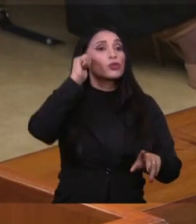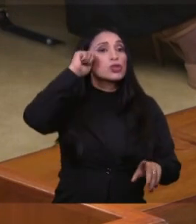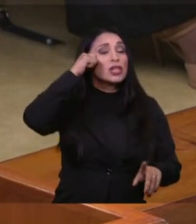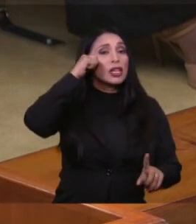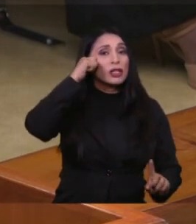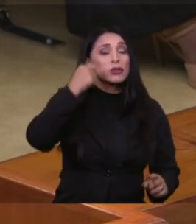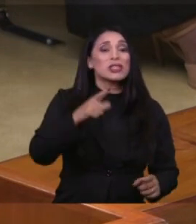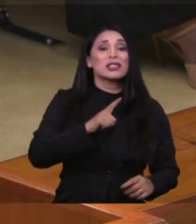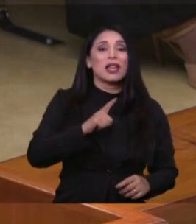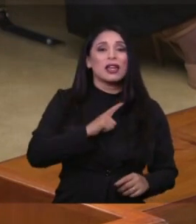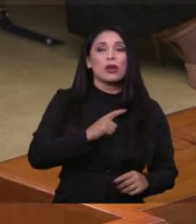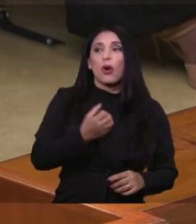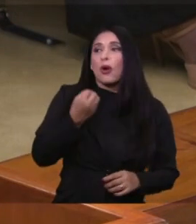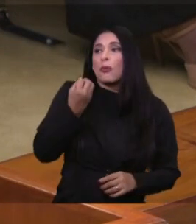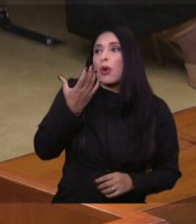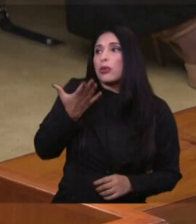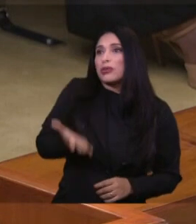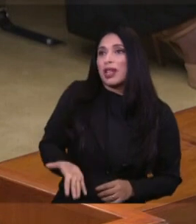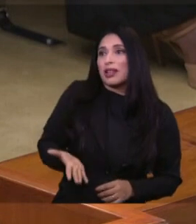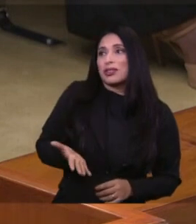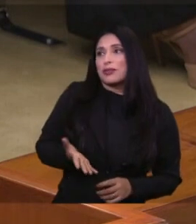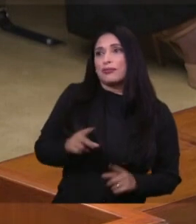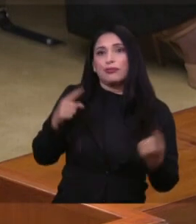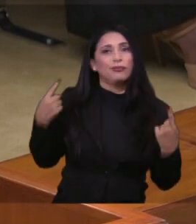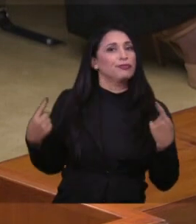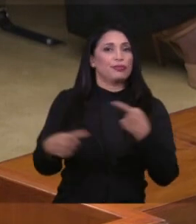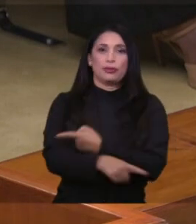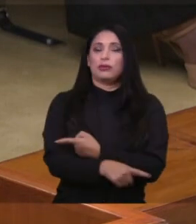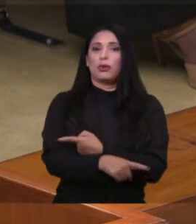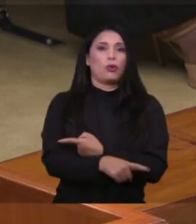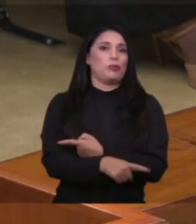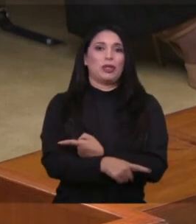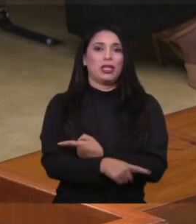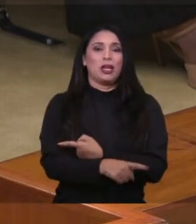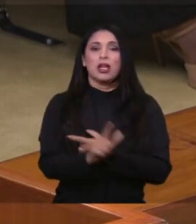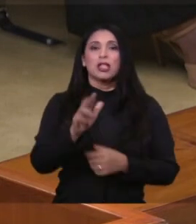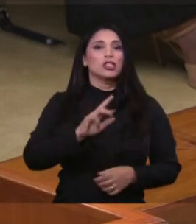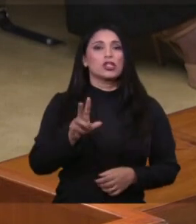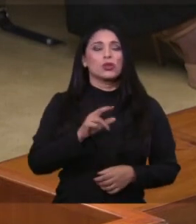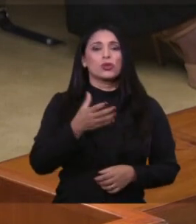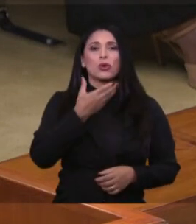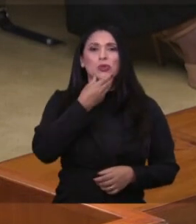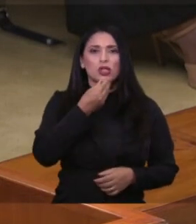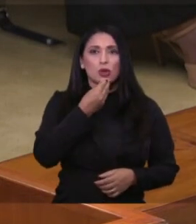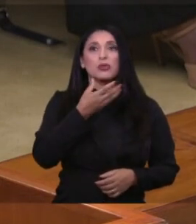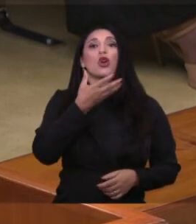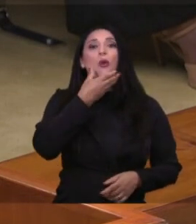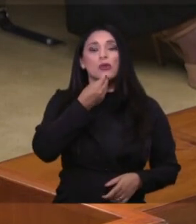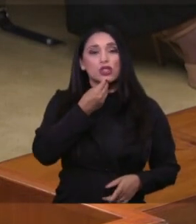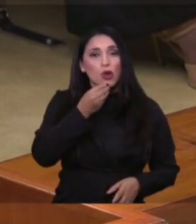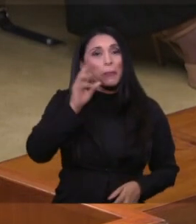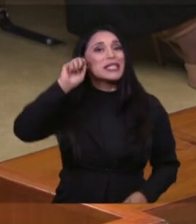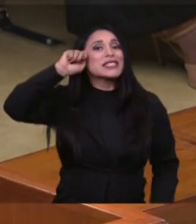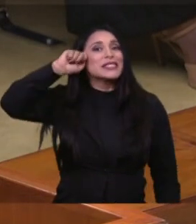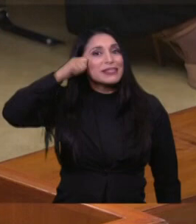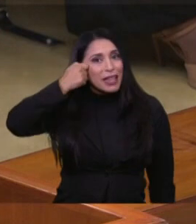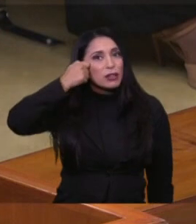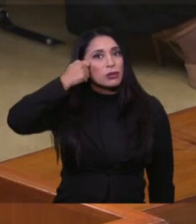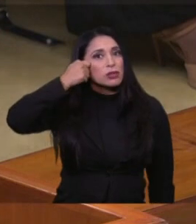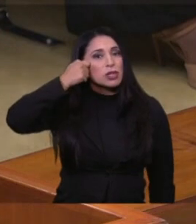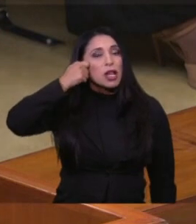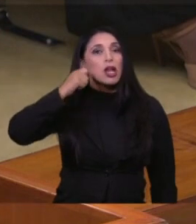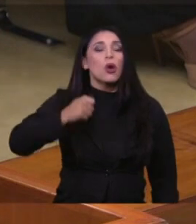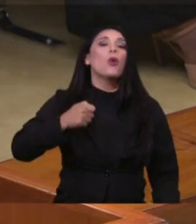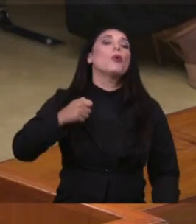um tanto quanto impensável. Nós não somos homens, nós somos homens negros. E enquanto esse país não